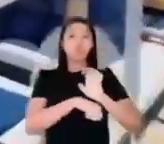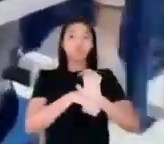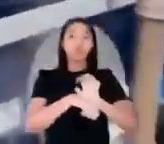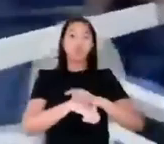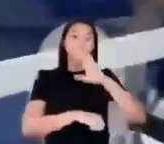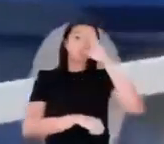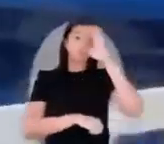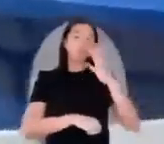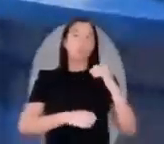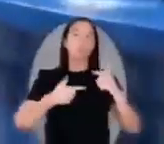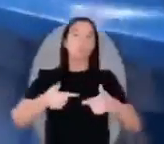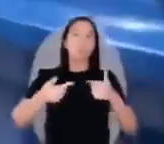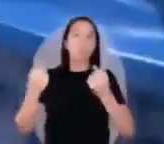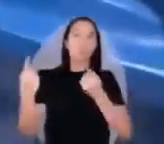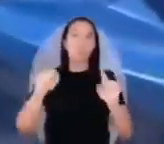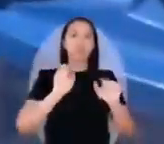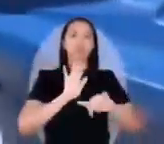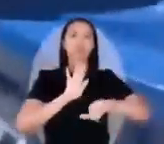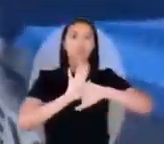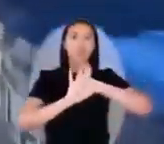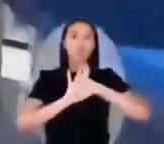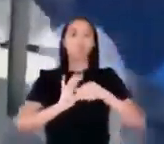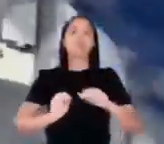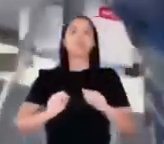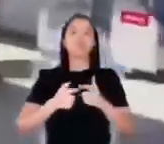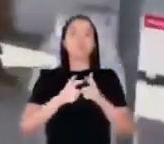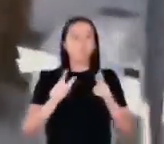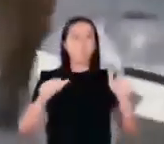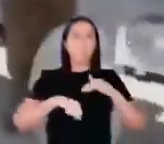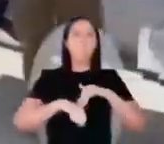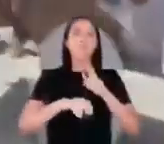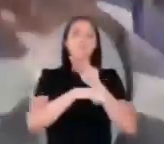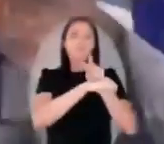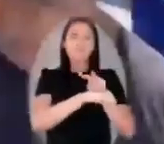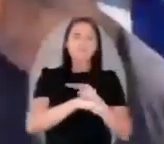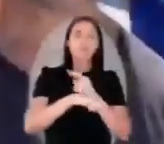Estado e, acima de tudo, combatendo a criminalidade e ampliando a fiscalização.